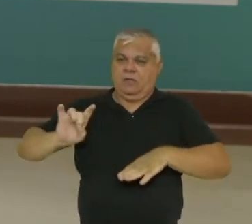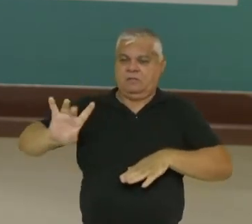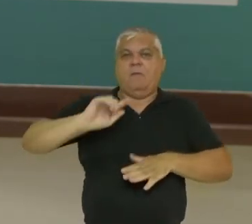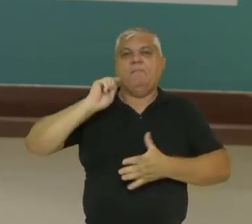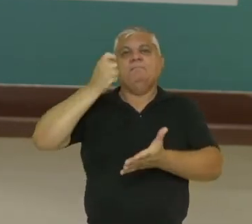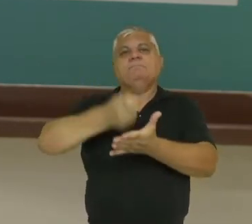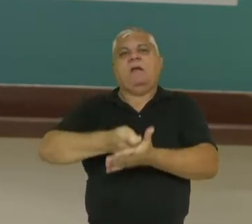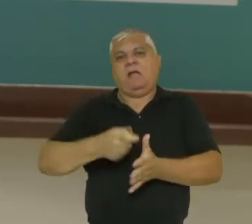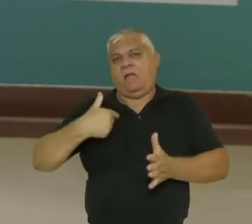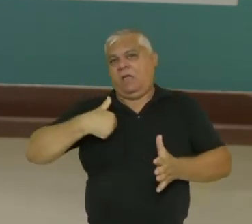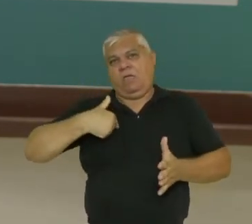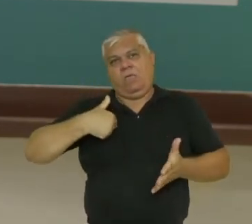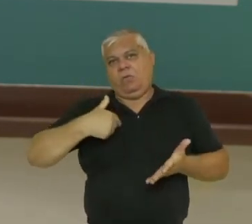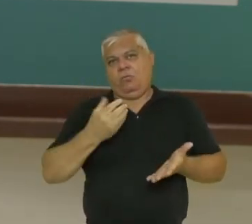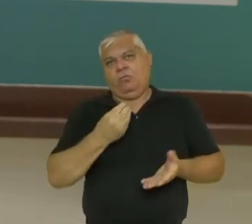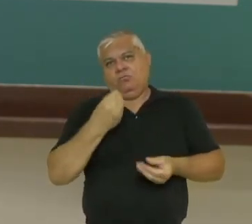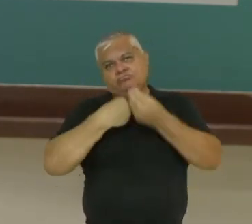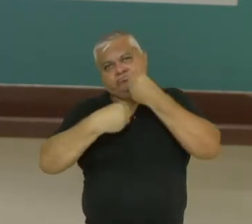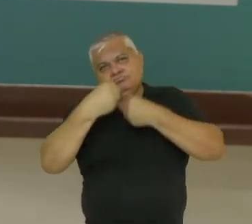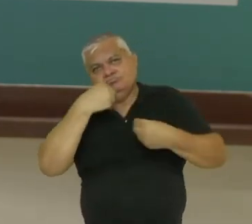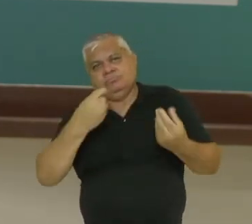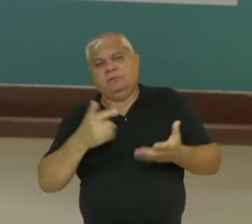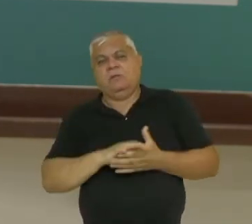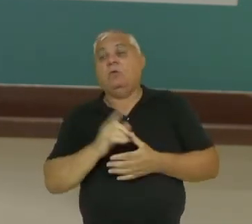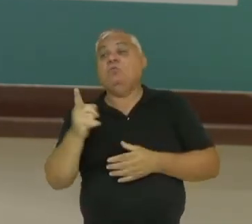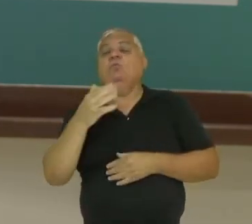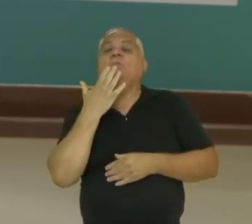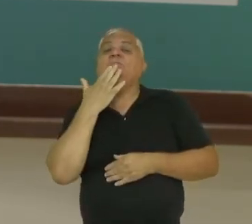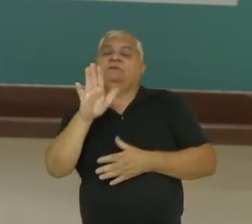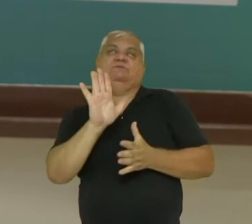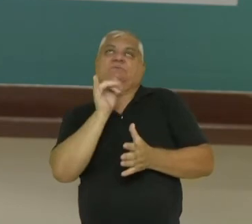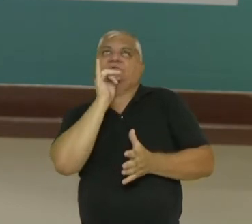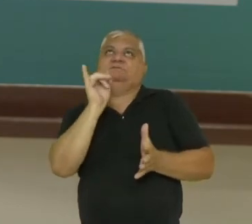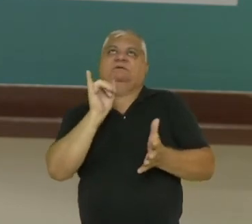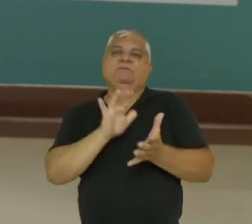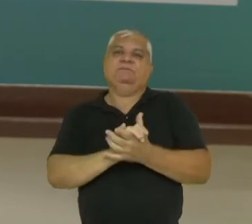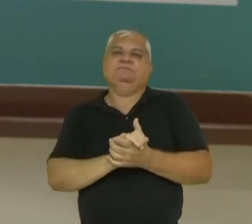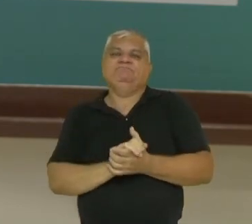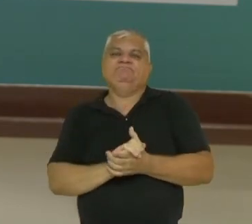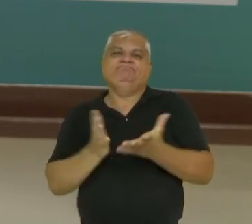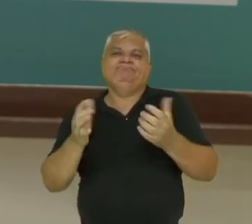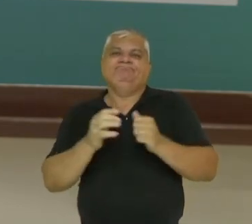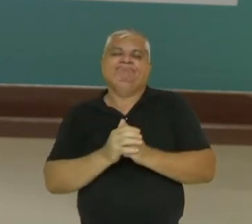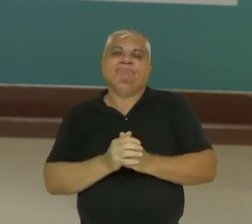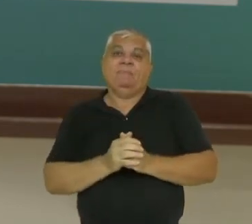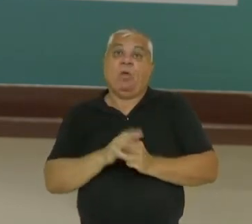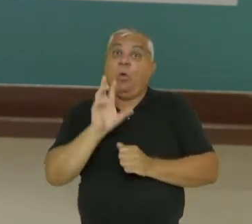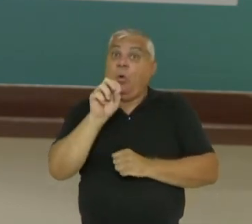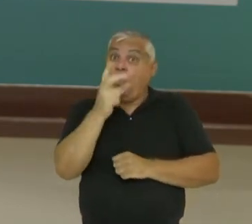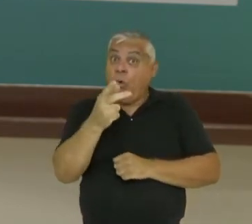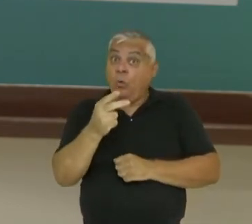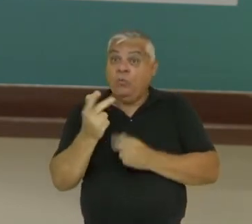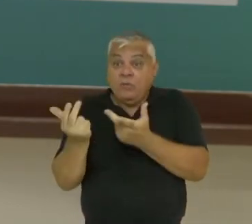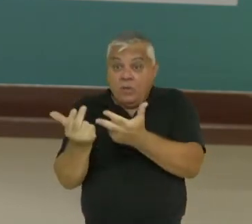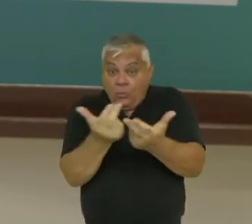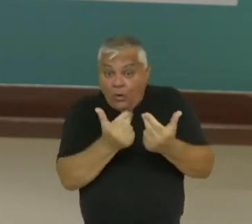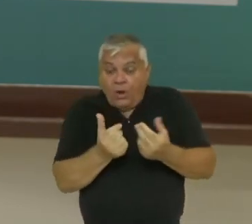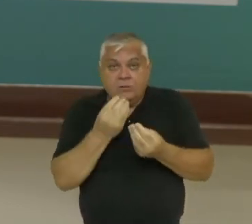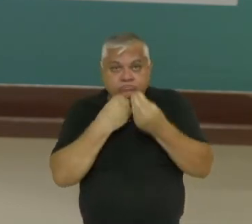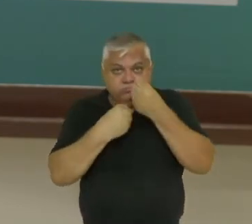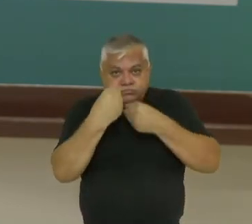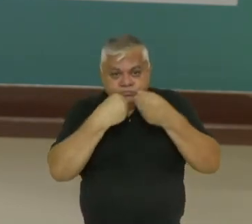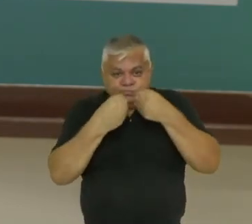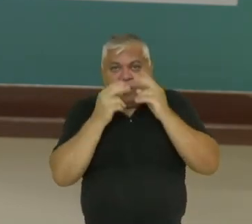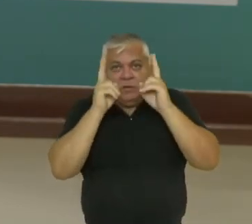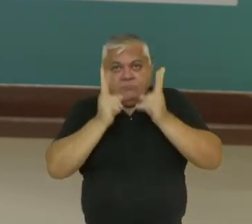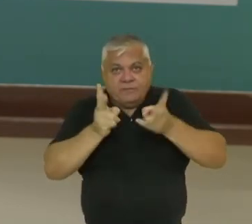bem organizada. Agora vem aquela questão que o professor esqueceu, não foi de propósito. Numa roda de amigos, vocês, por exemplo, dividem